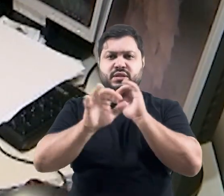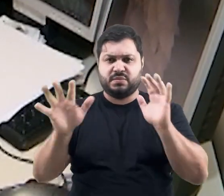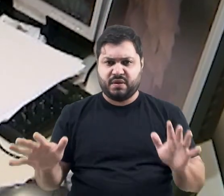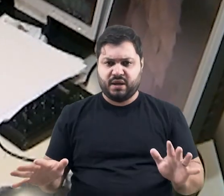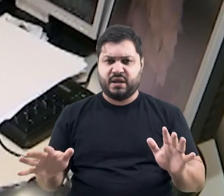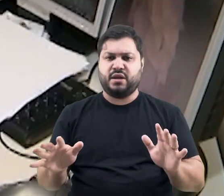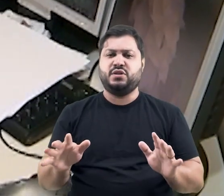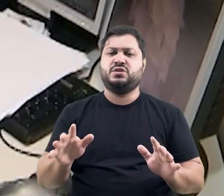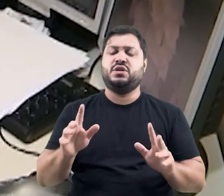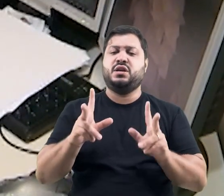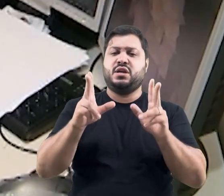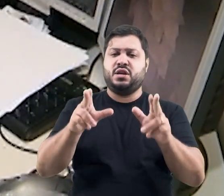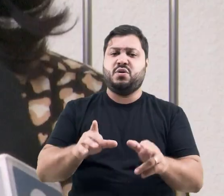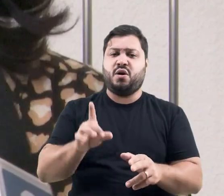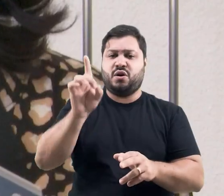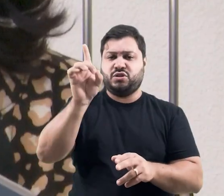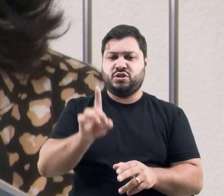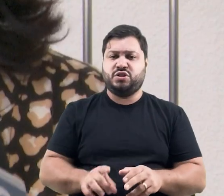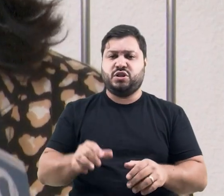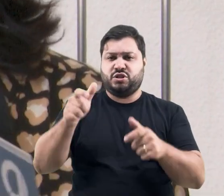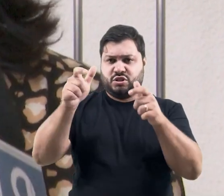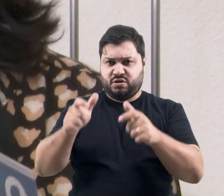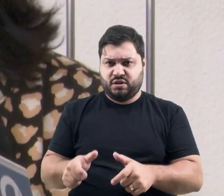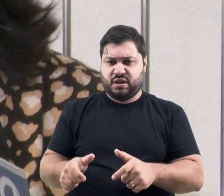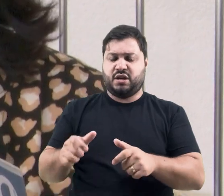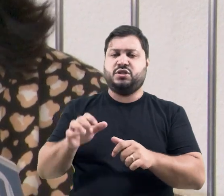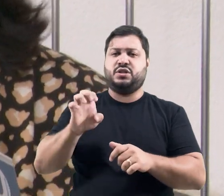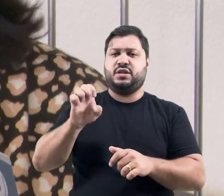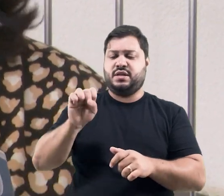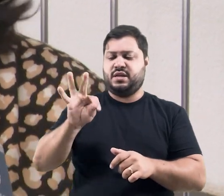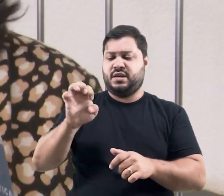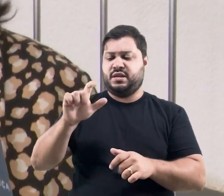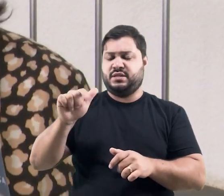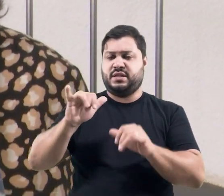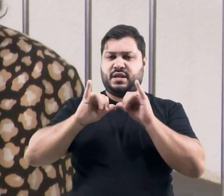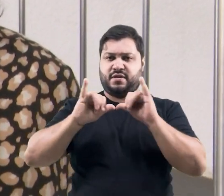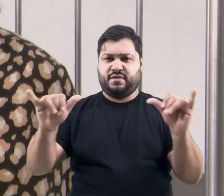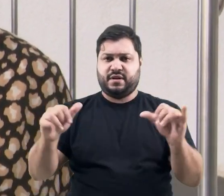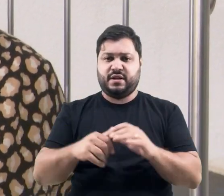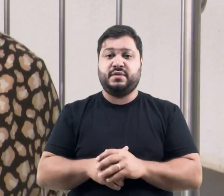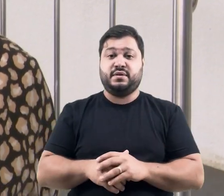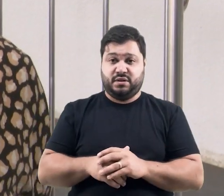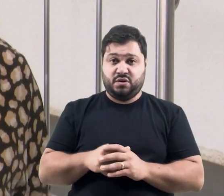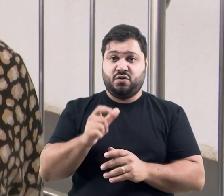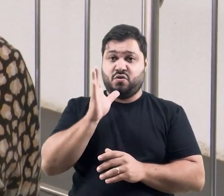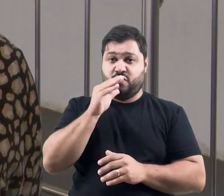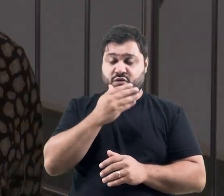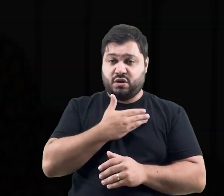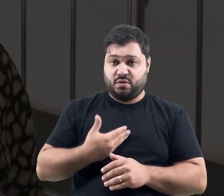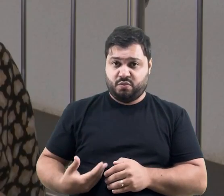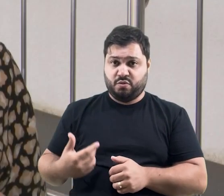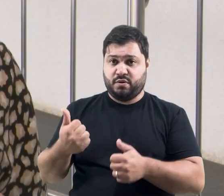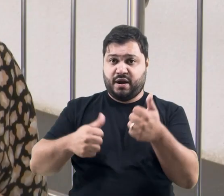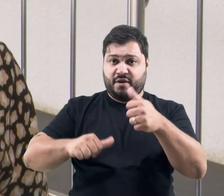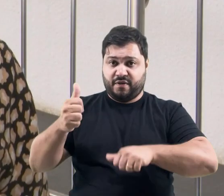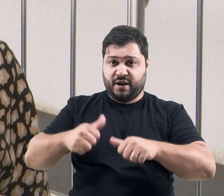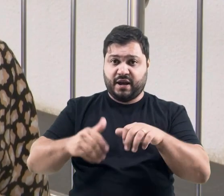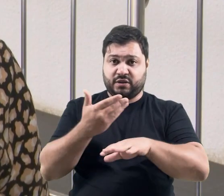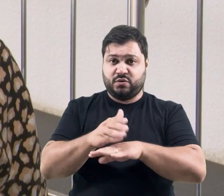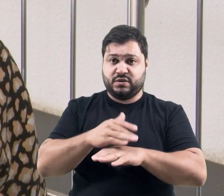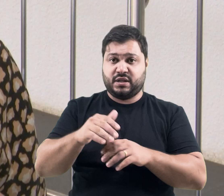um procedimento transparente, como ressalta a dirigente da unidade, Estela Maria Barbosa da Cruz. O